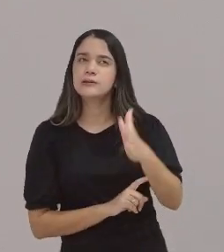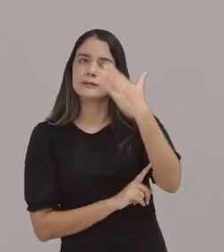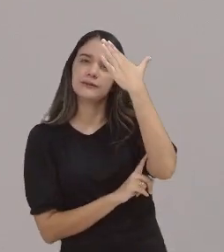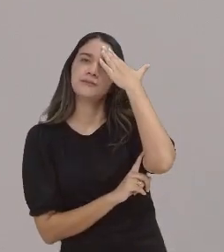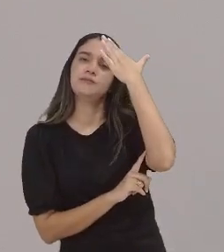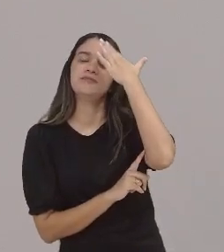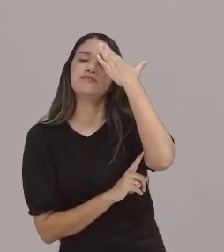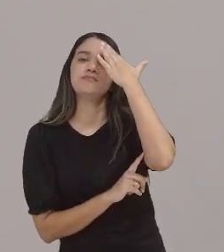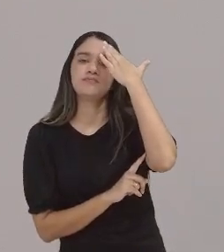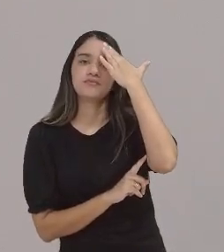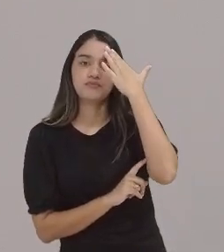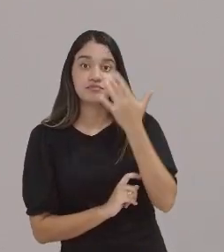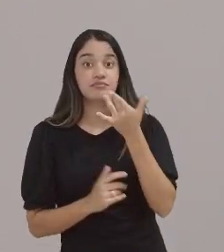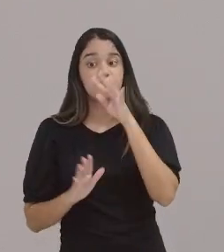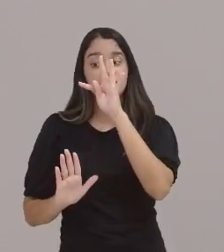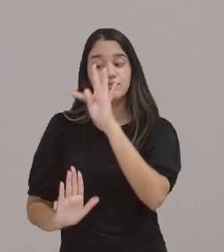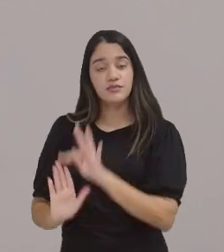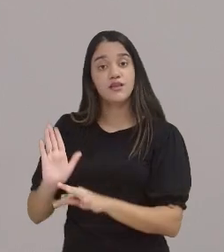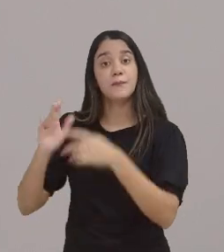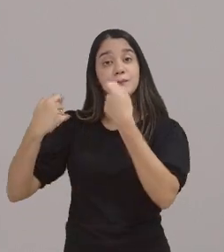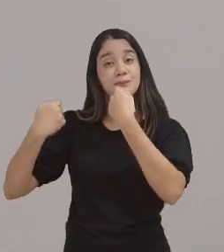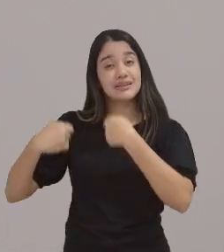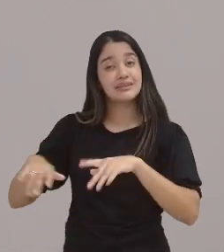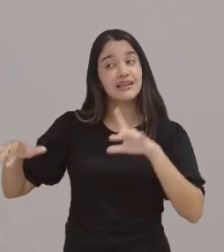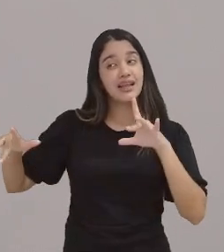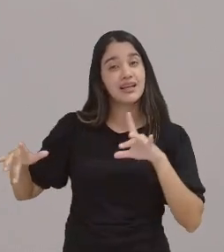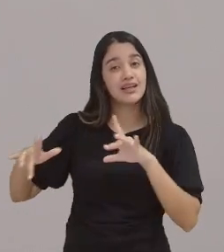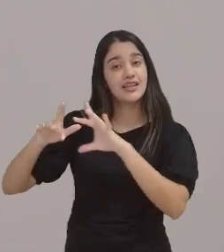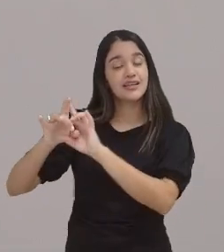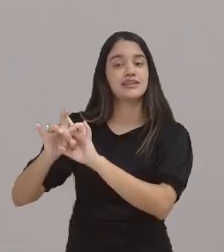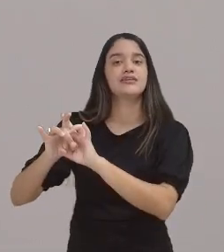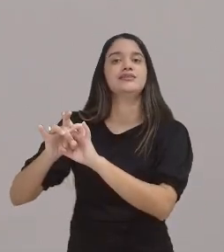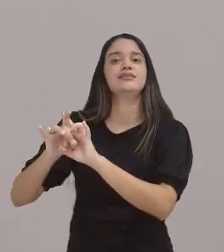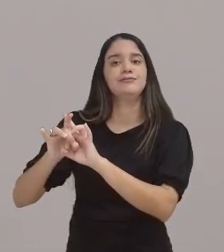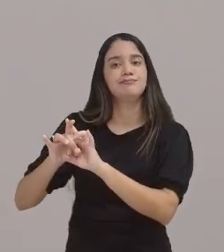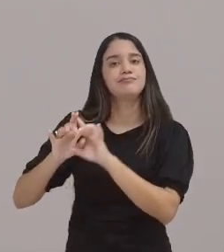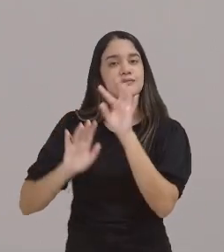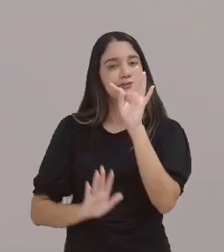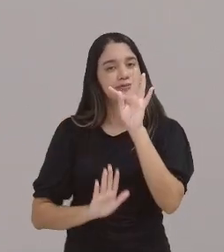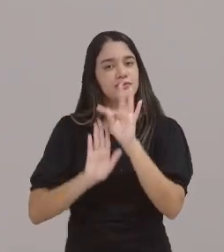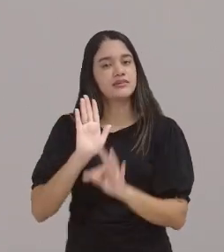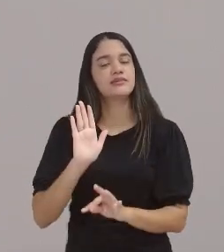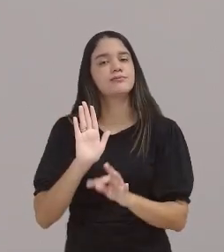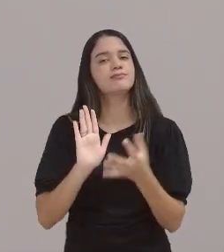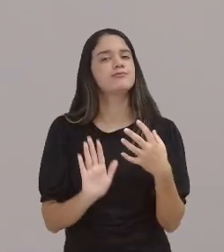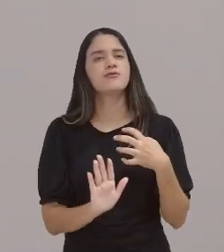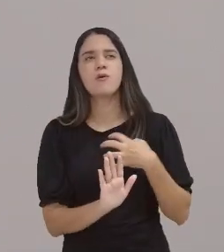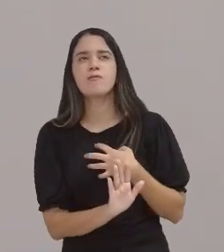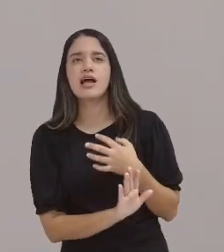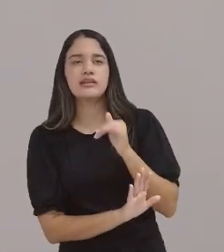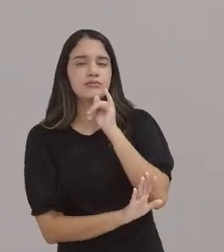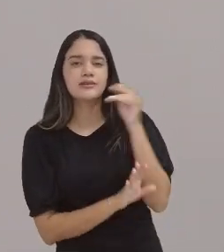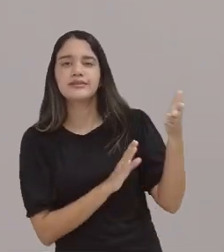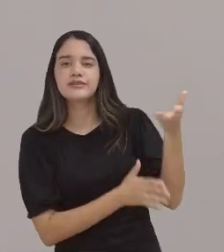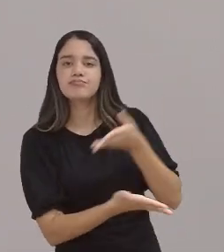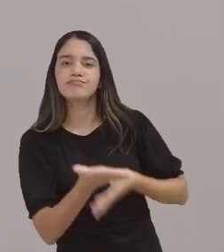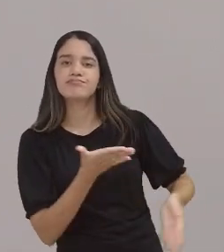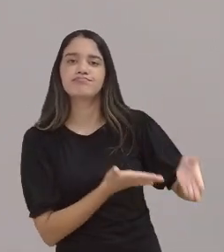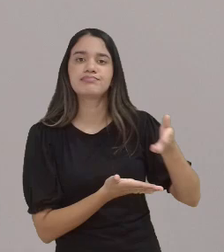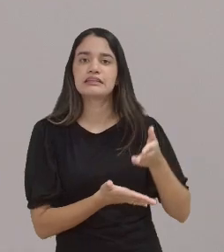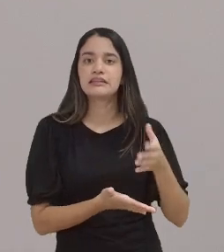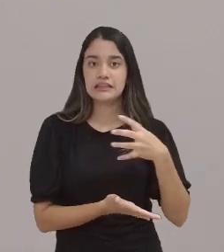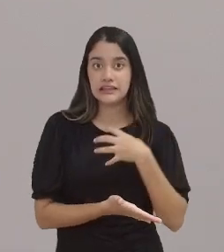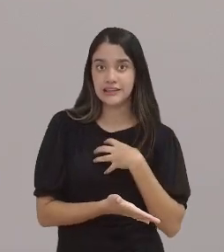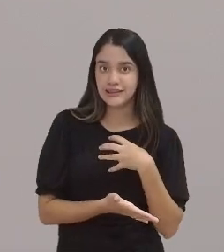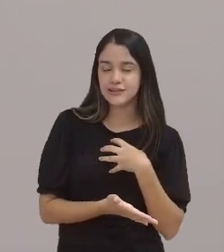compreender que uma parte do texto precisa ser ligada com a outra parte do texto de forma que estabeleça